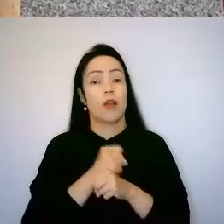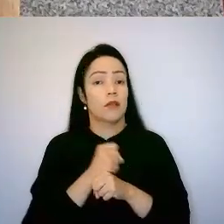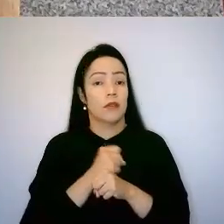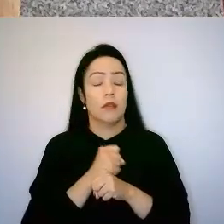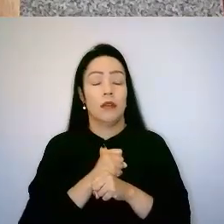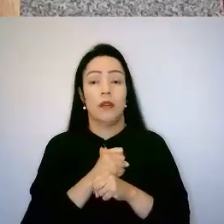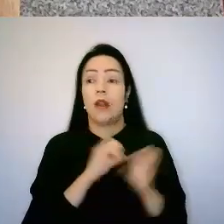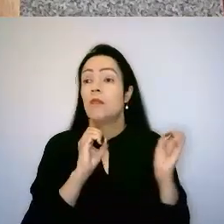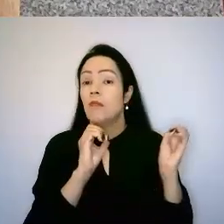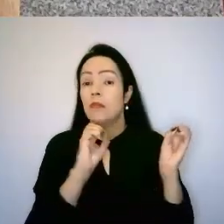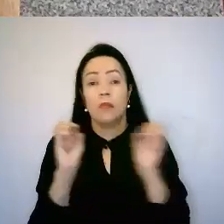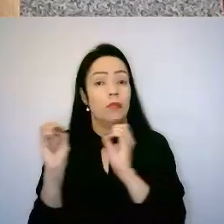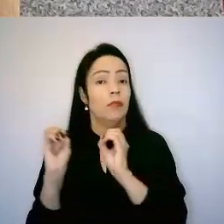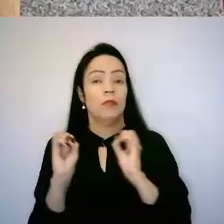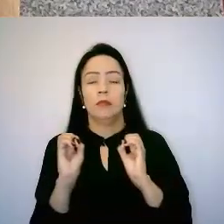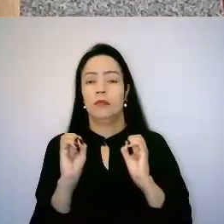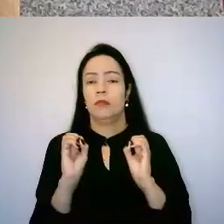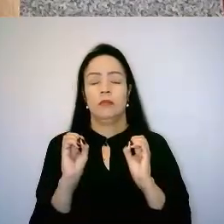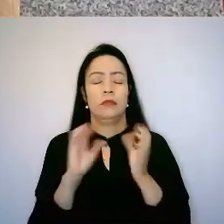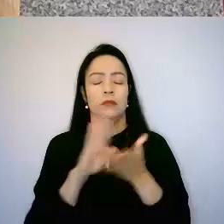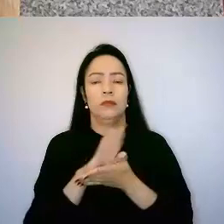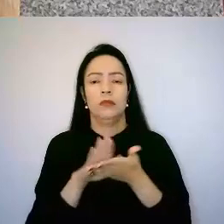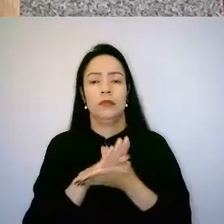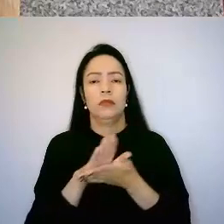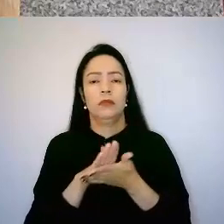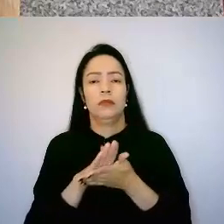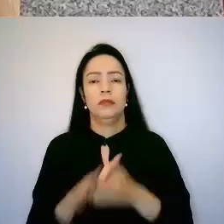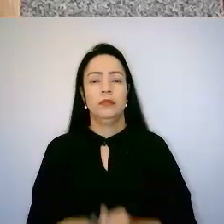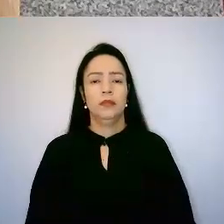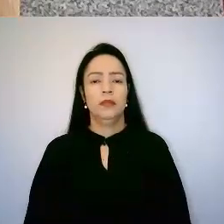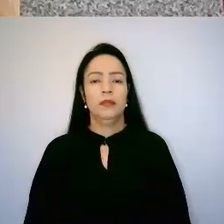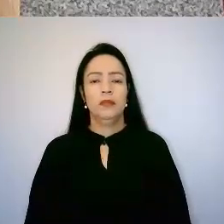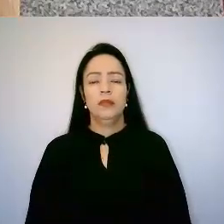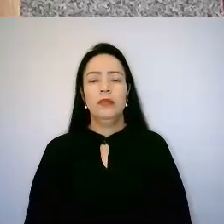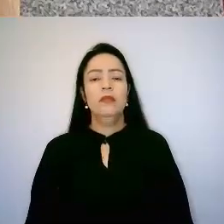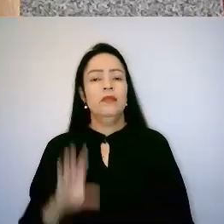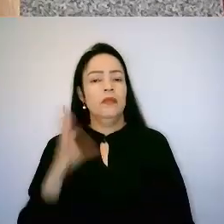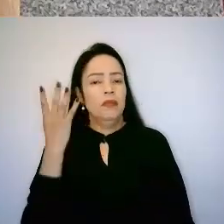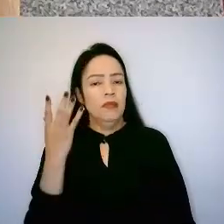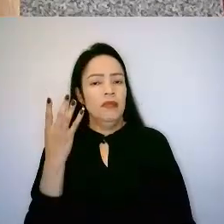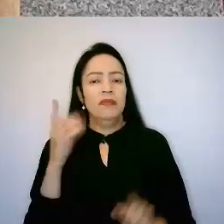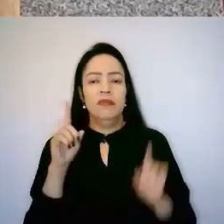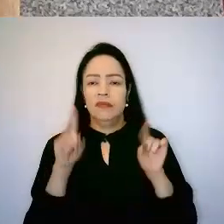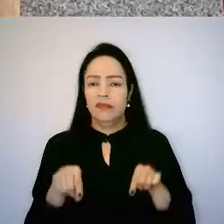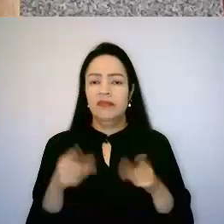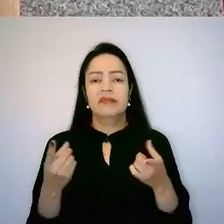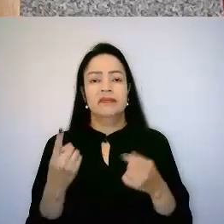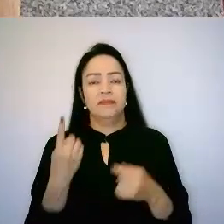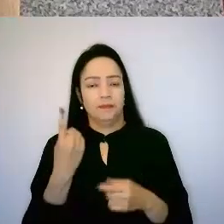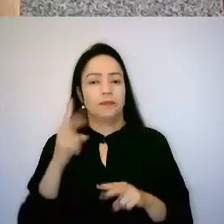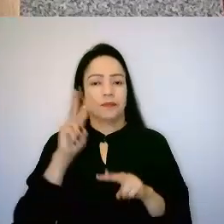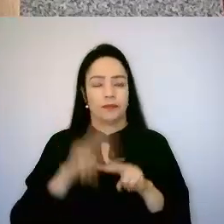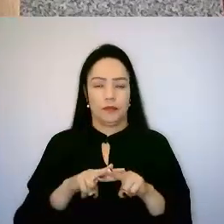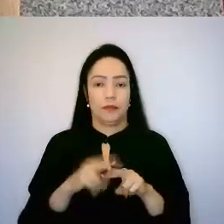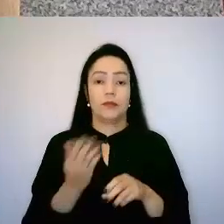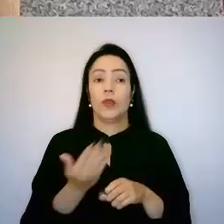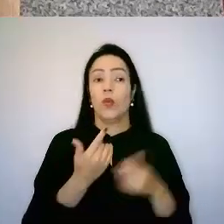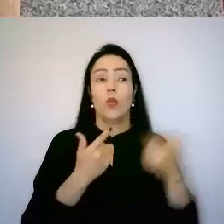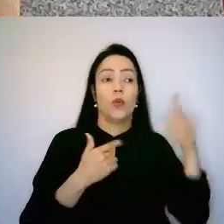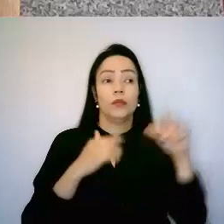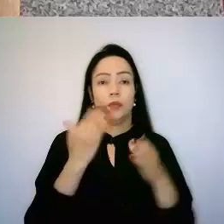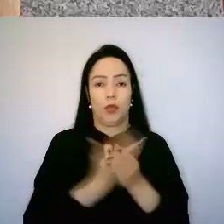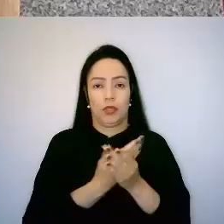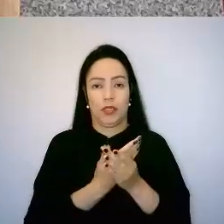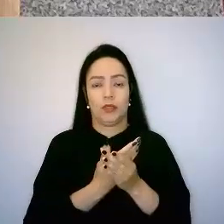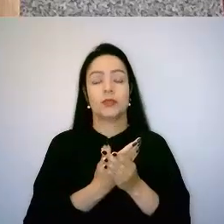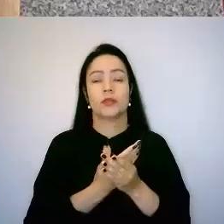e falta grave média ou Leve o que existiu unicamente foi a decatação de uma prisão preventiva em outro processo que não